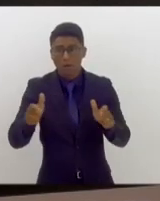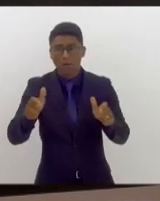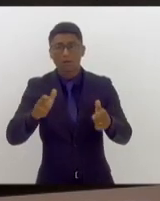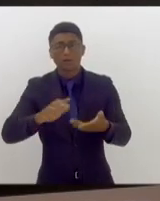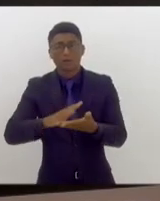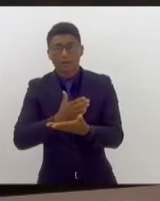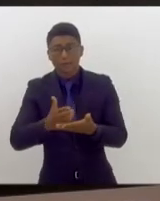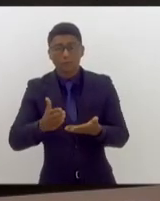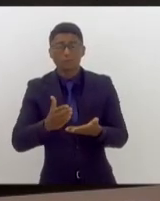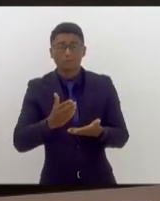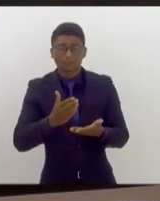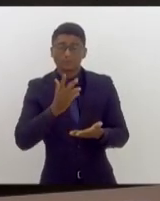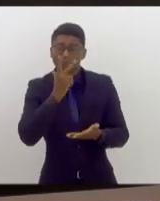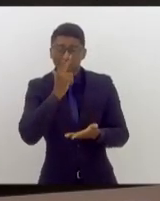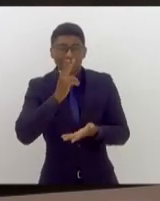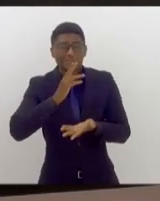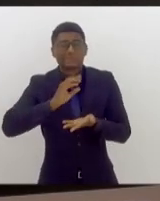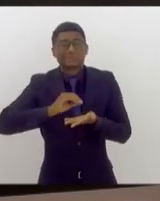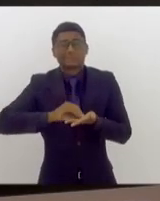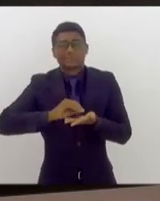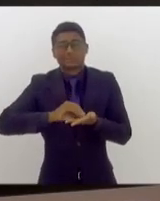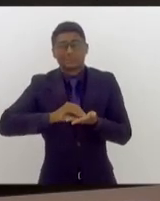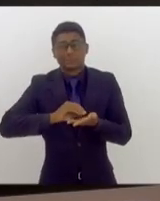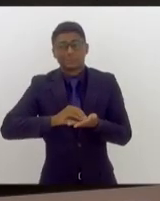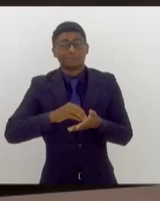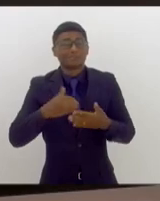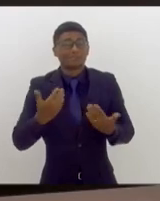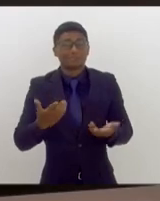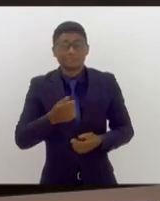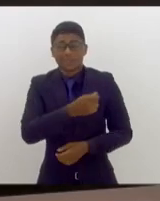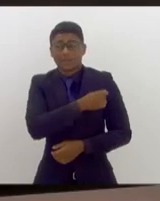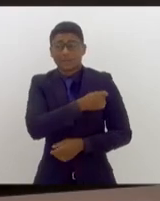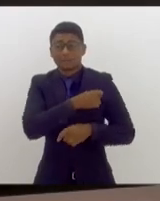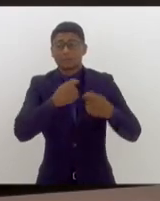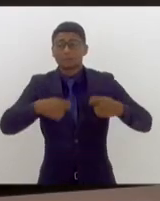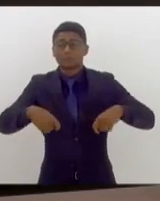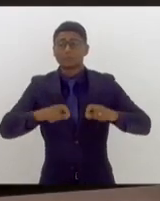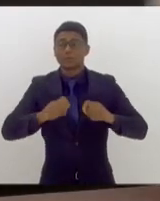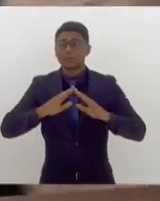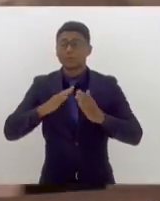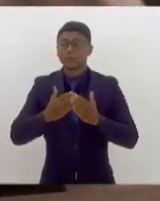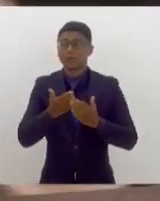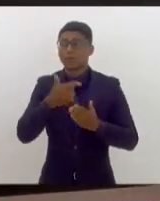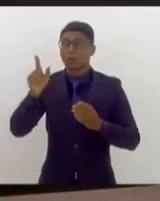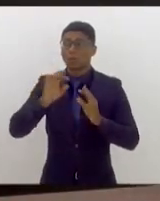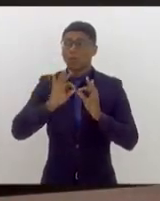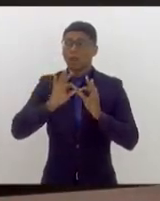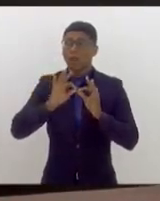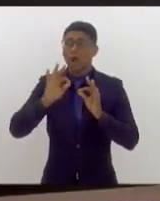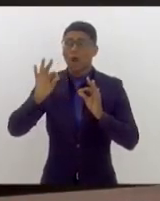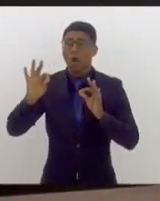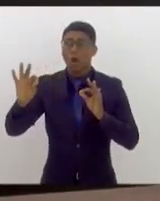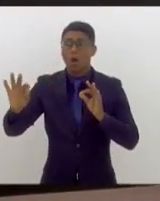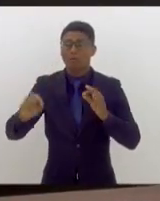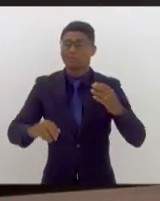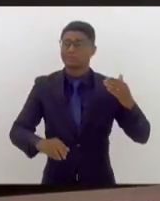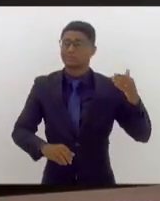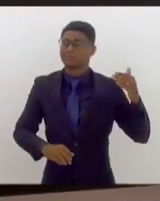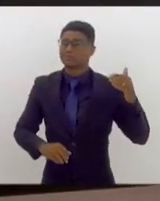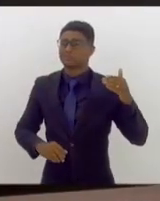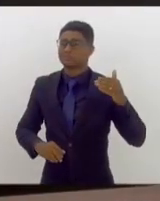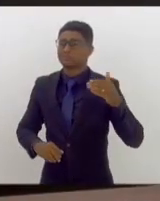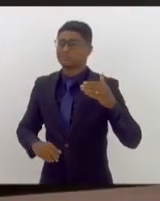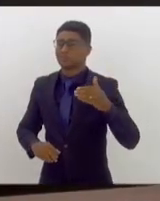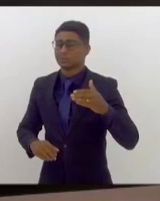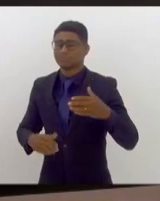obrigado a buscar de forma longínqua, e o distanciamento faz com que ele